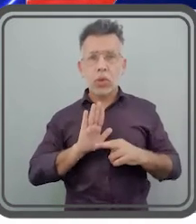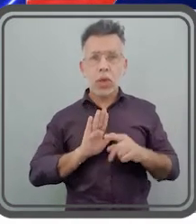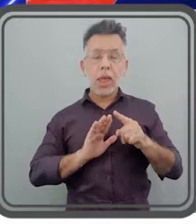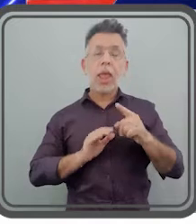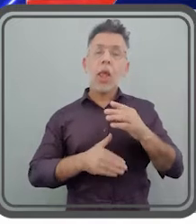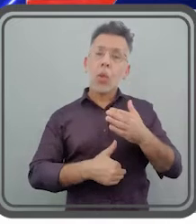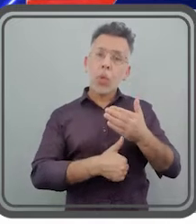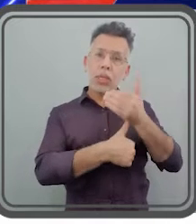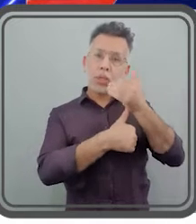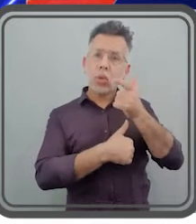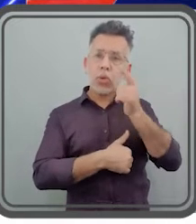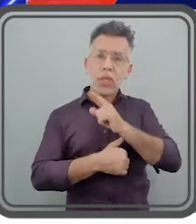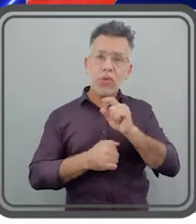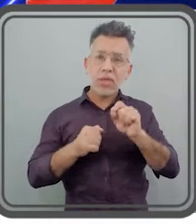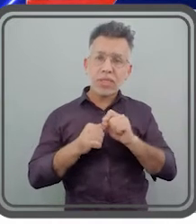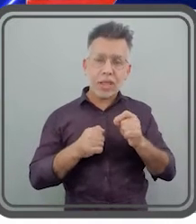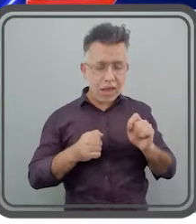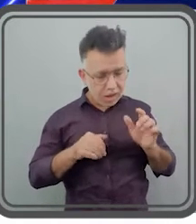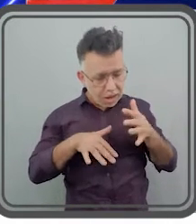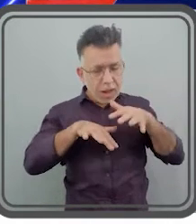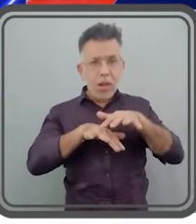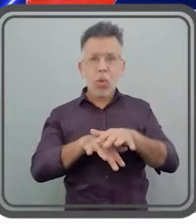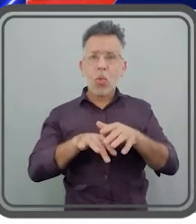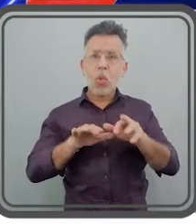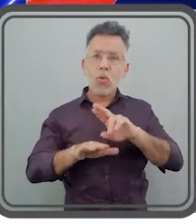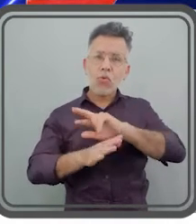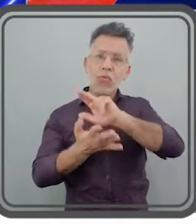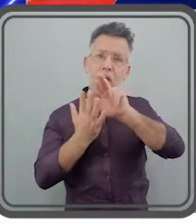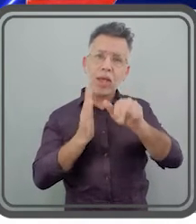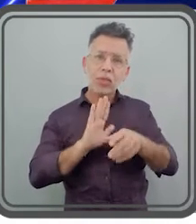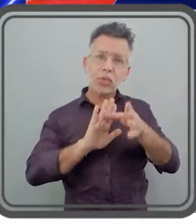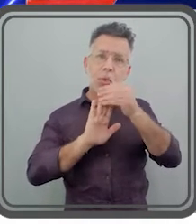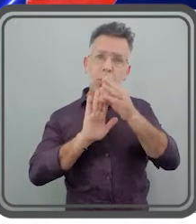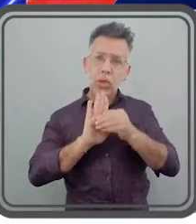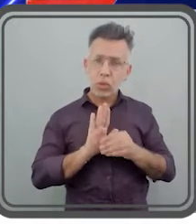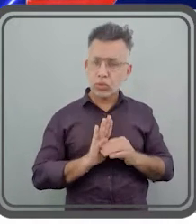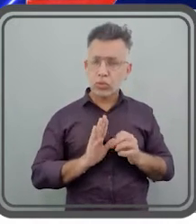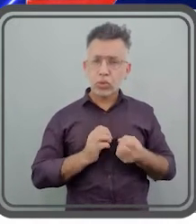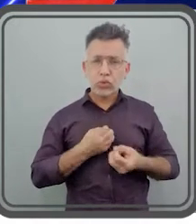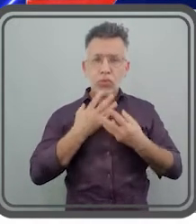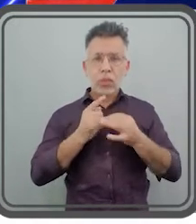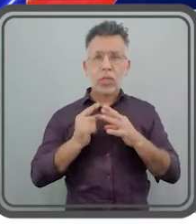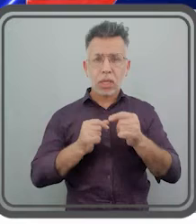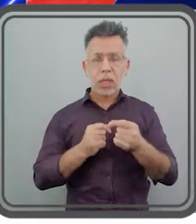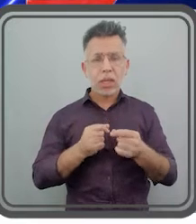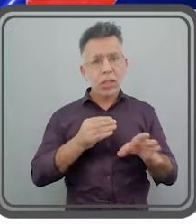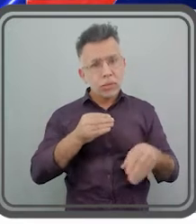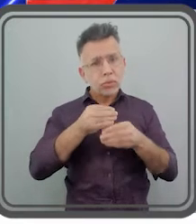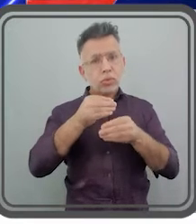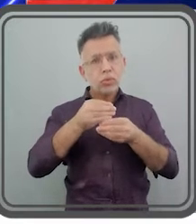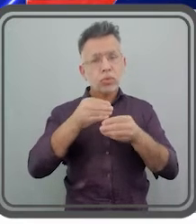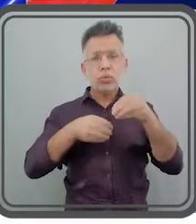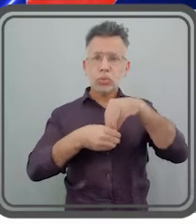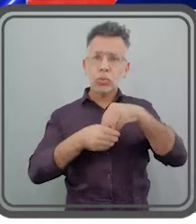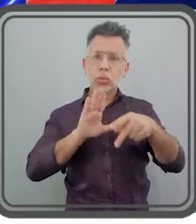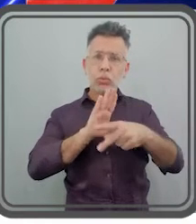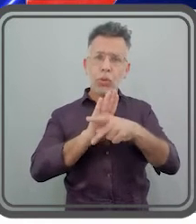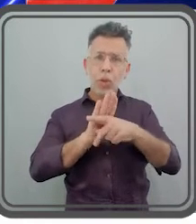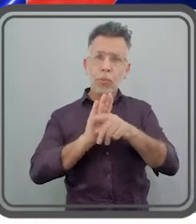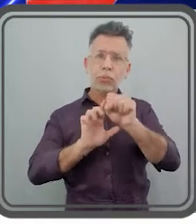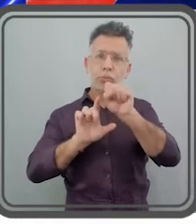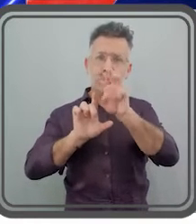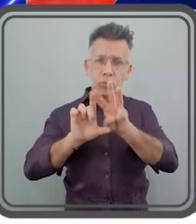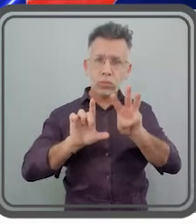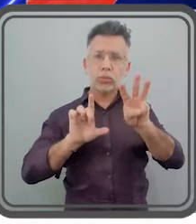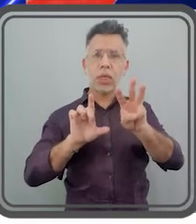conseguiu fazer uma integração um vários fontes de conteúdo dessas dessas informações todas e consolidar no site só dentro do para colocar